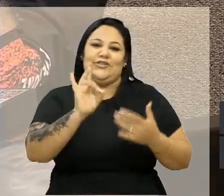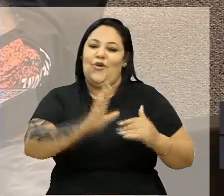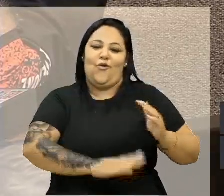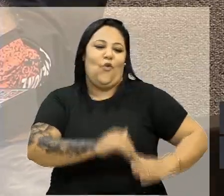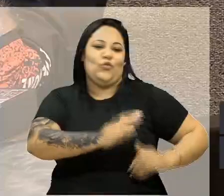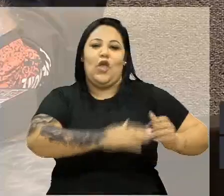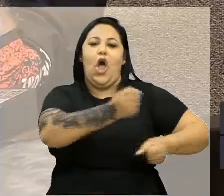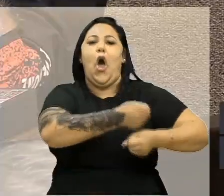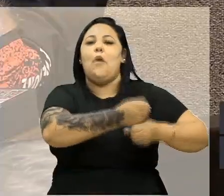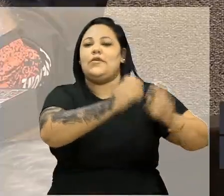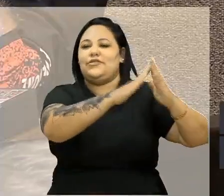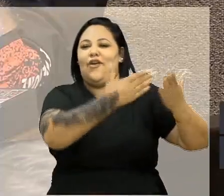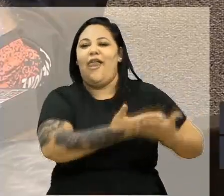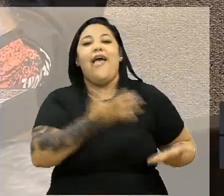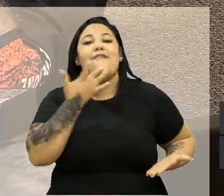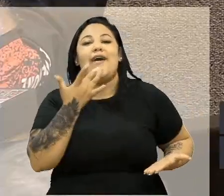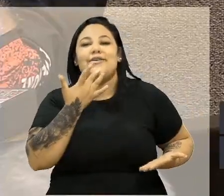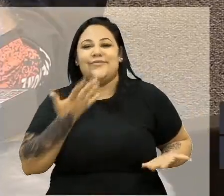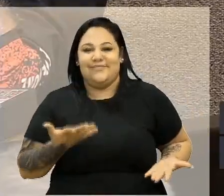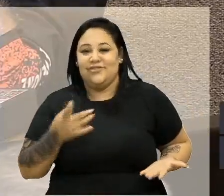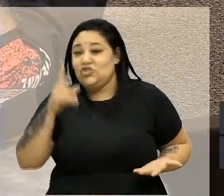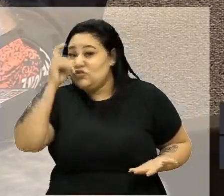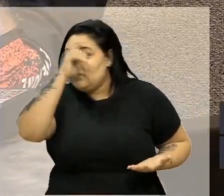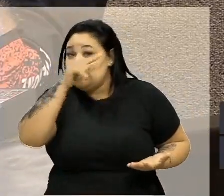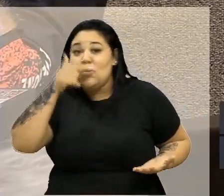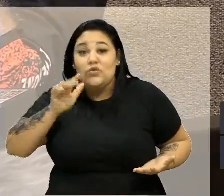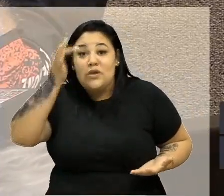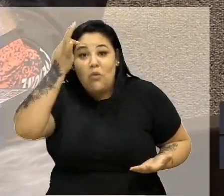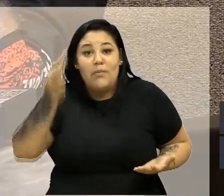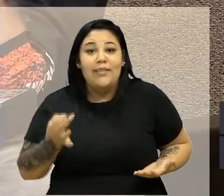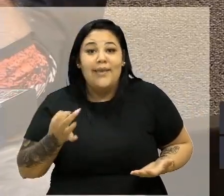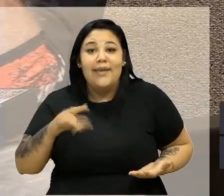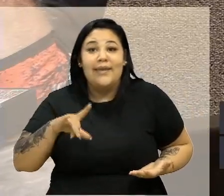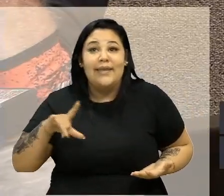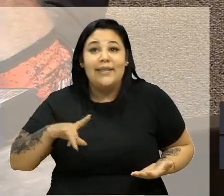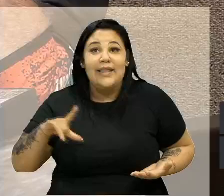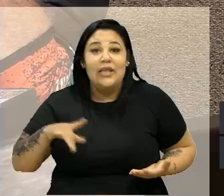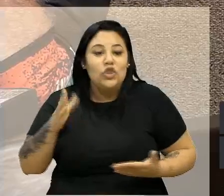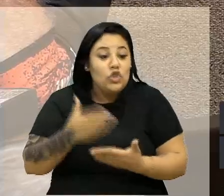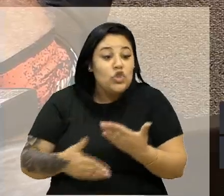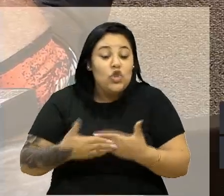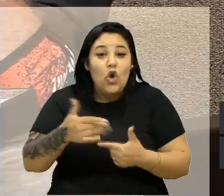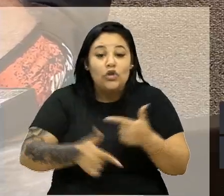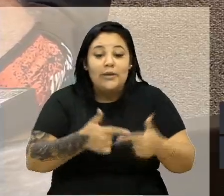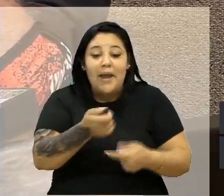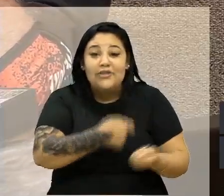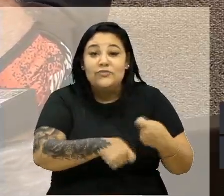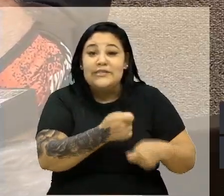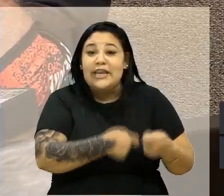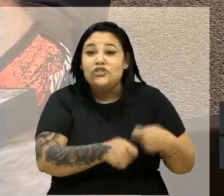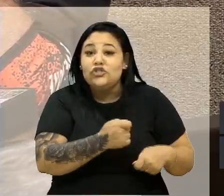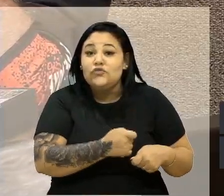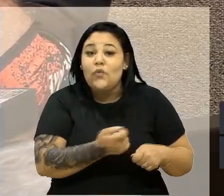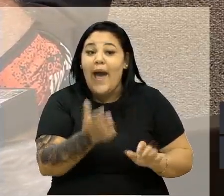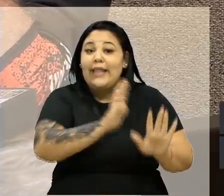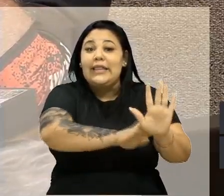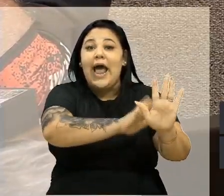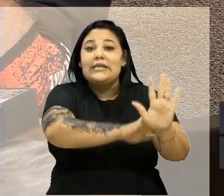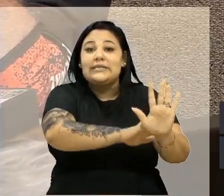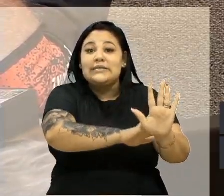escola é fácil. O que é difícil é poder entender que tem a operacionalização dos professores,